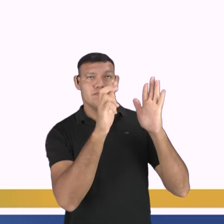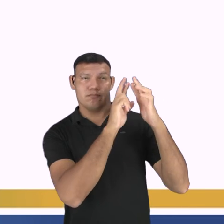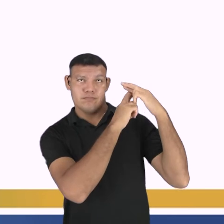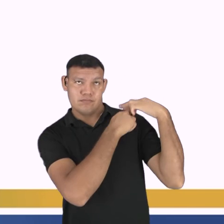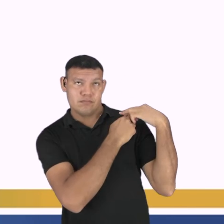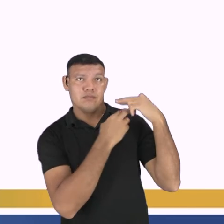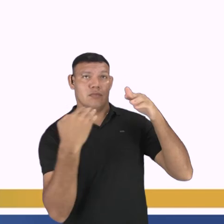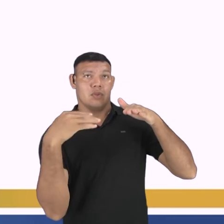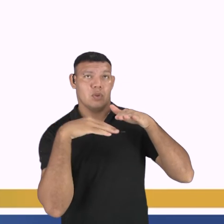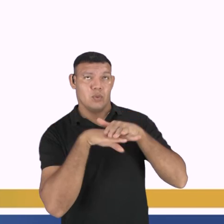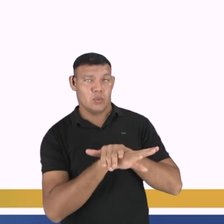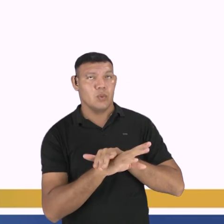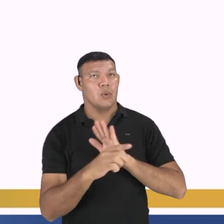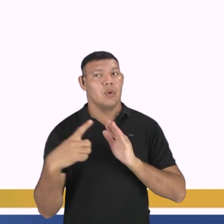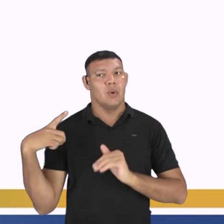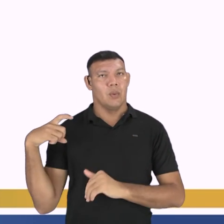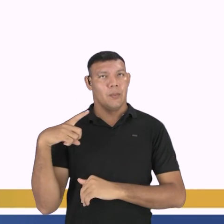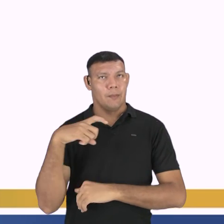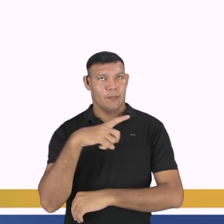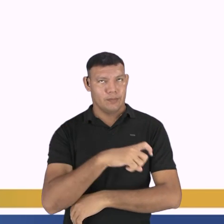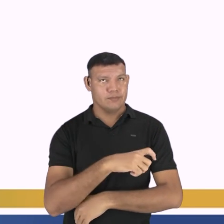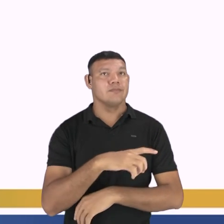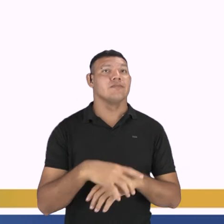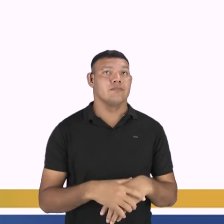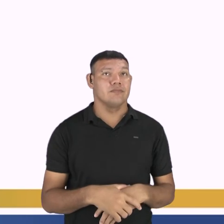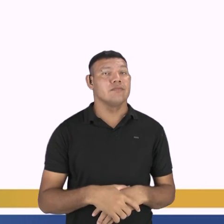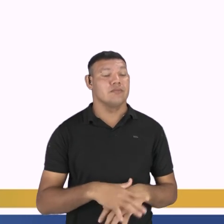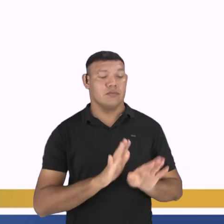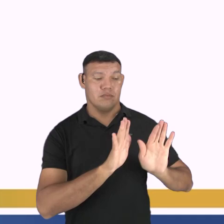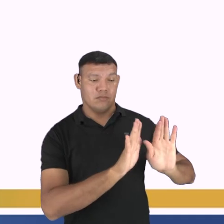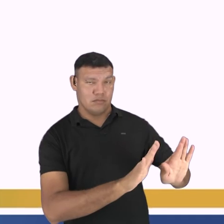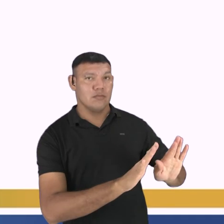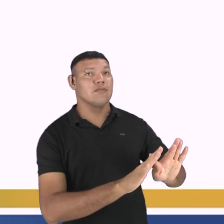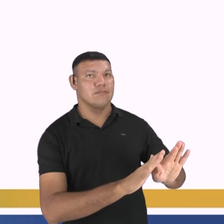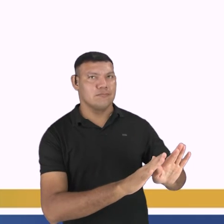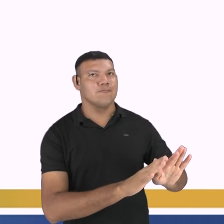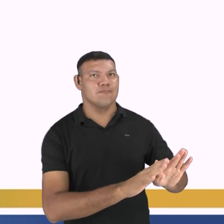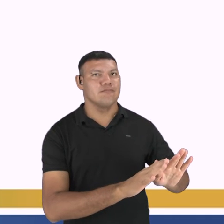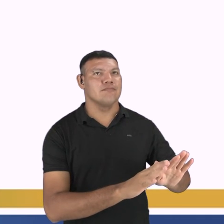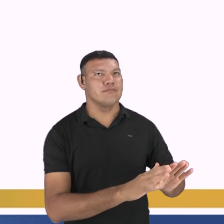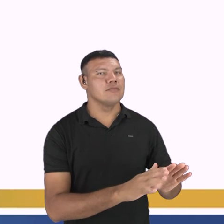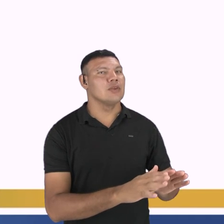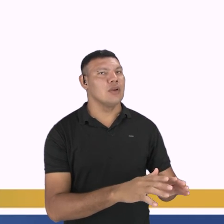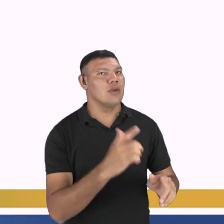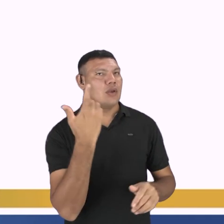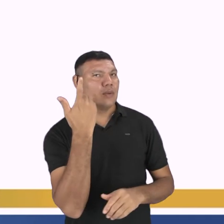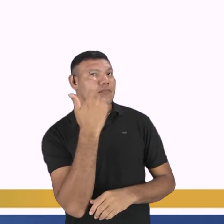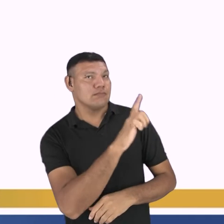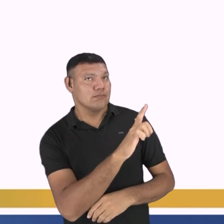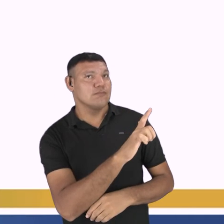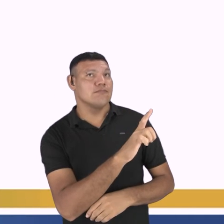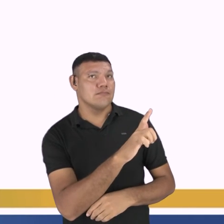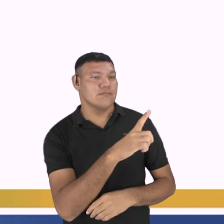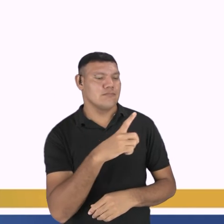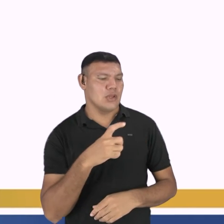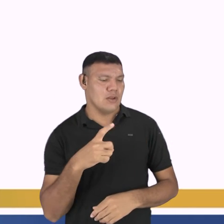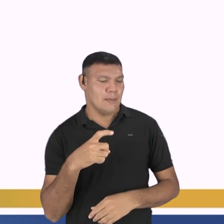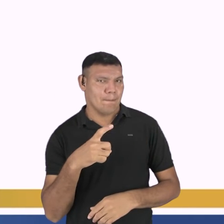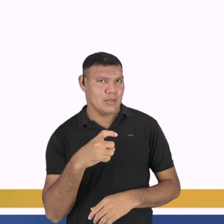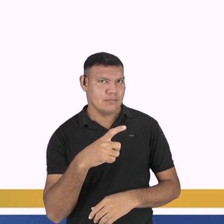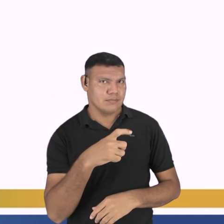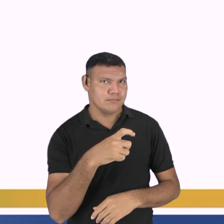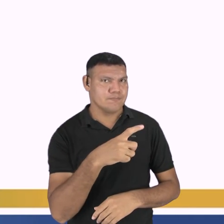por armazenamento dos espermatozoides. É nesse local que eles começam a adquirir a parte